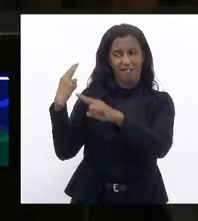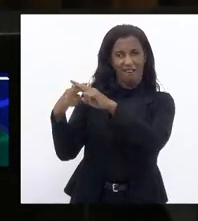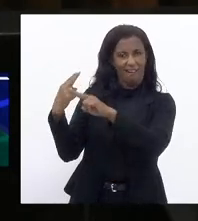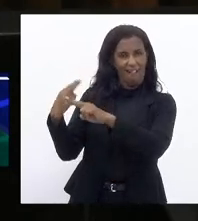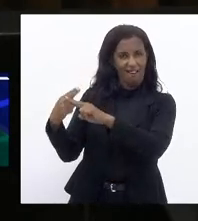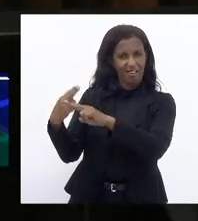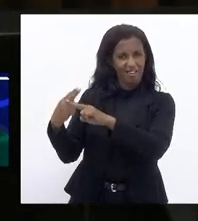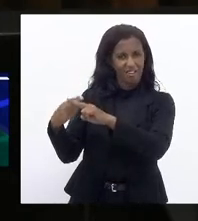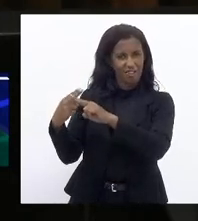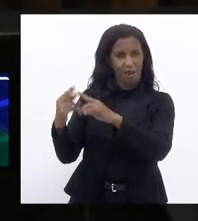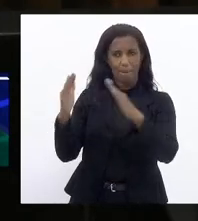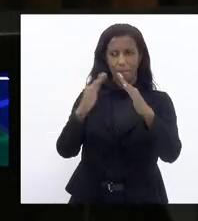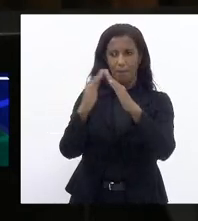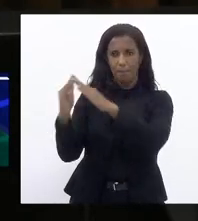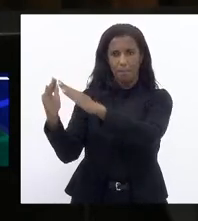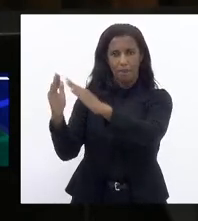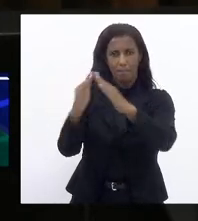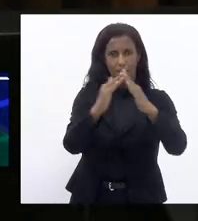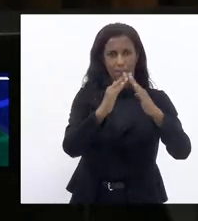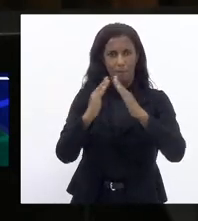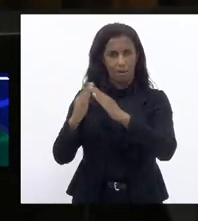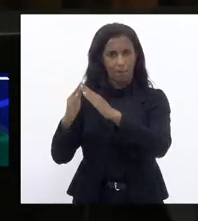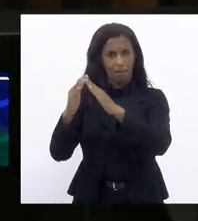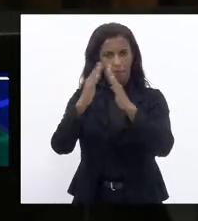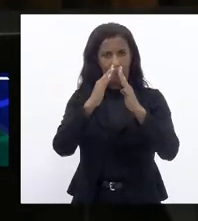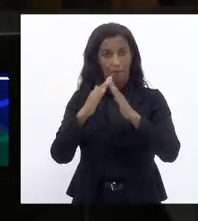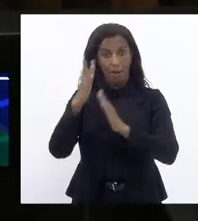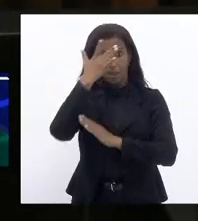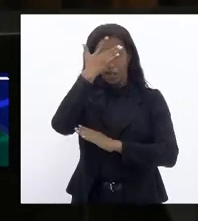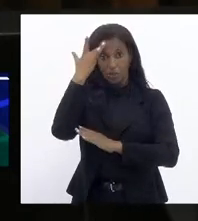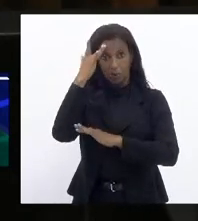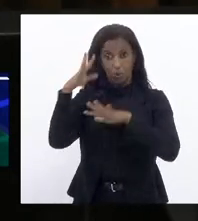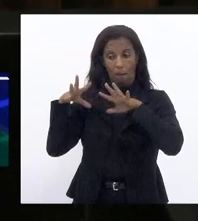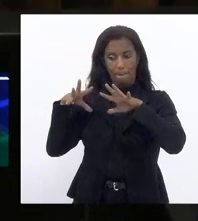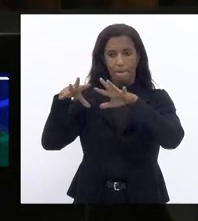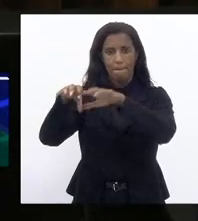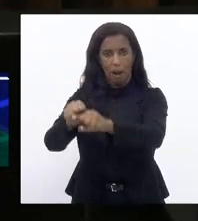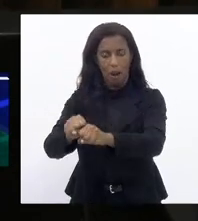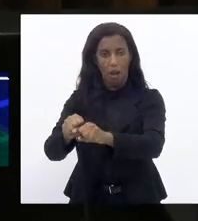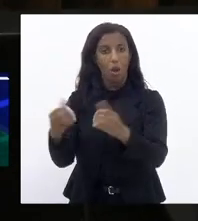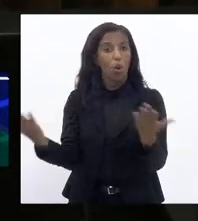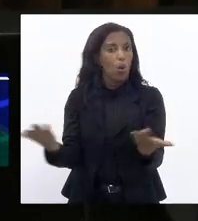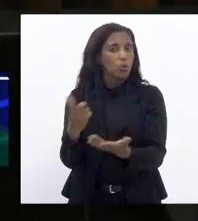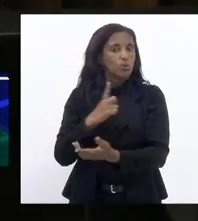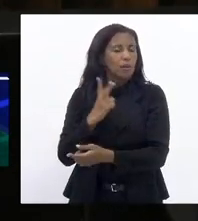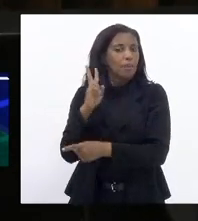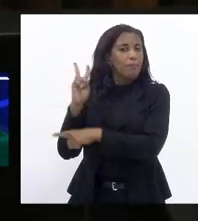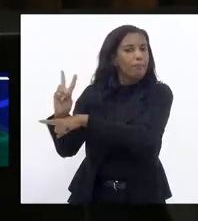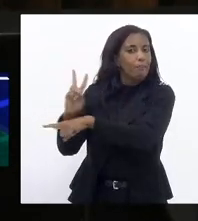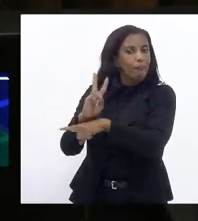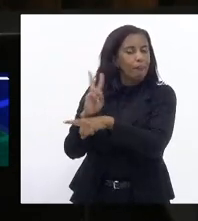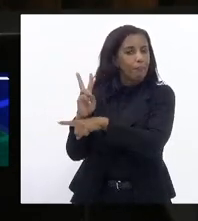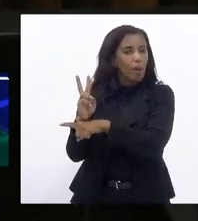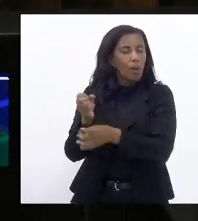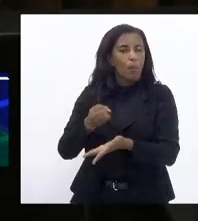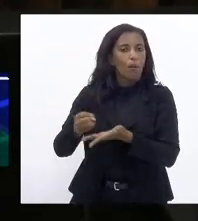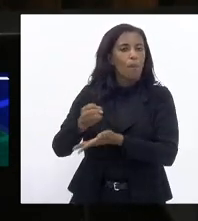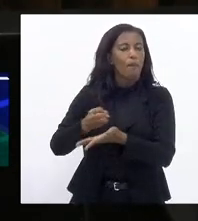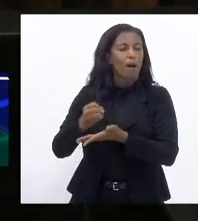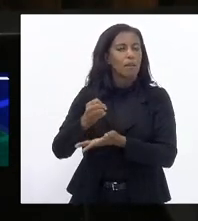unidades. E essa ocupação tem, inclusive, hoje uma proteção com base numa